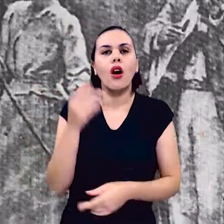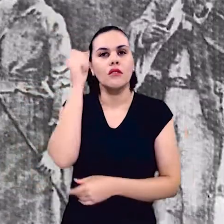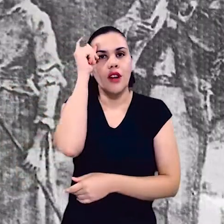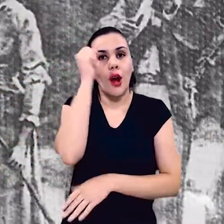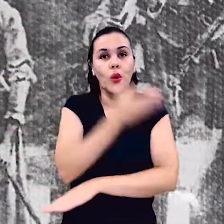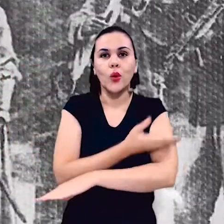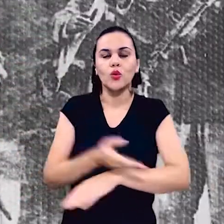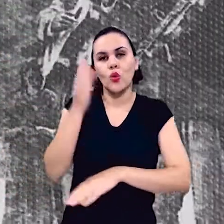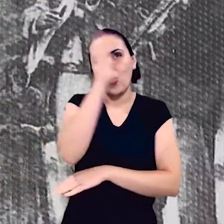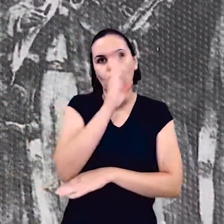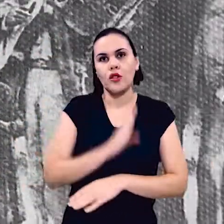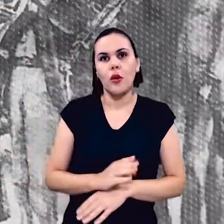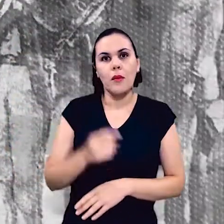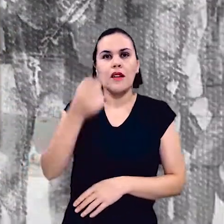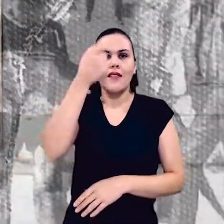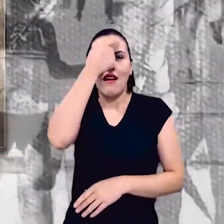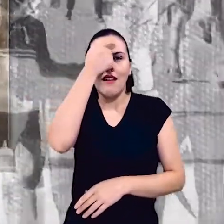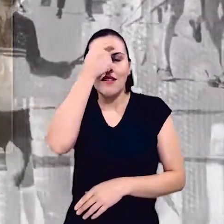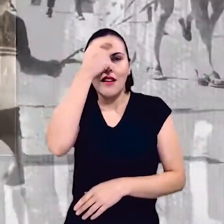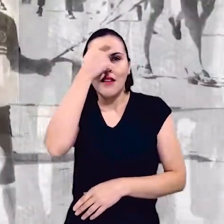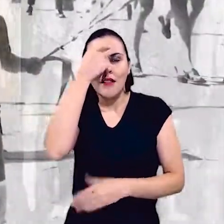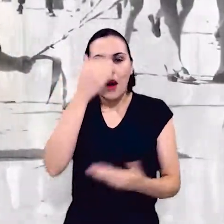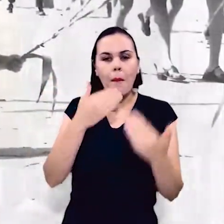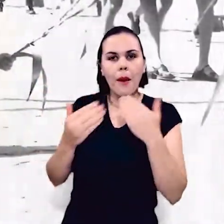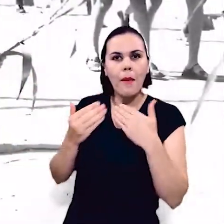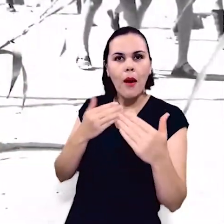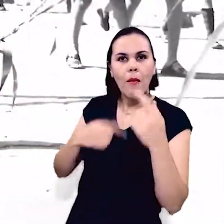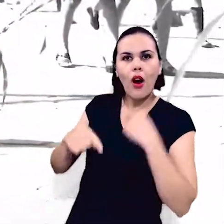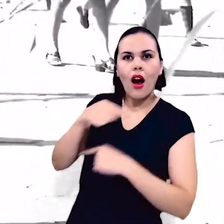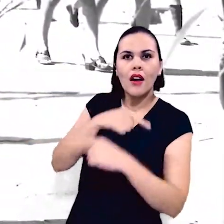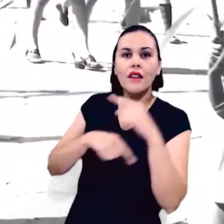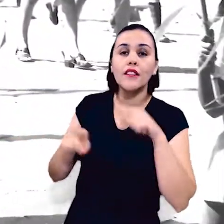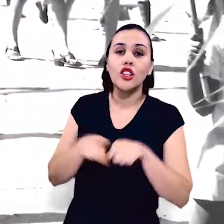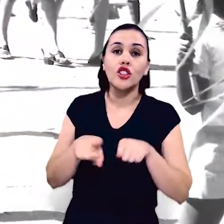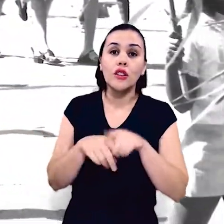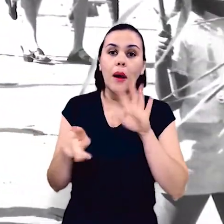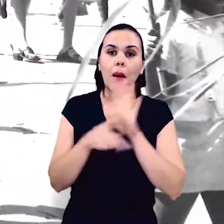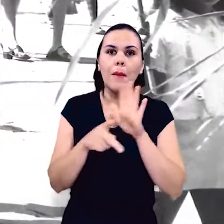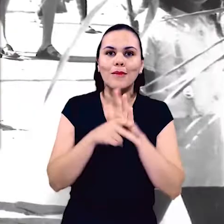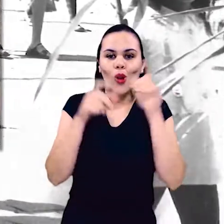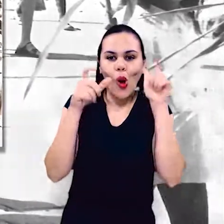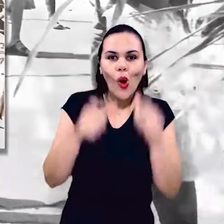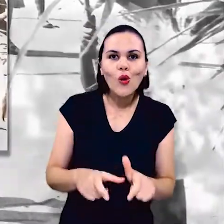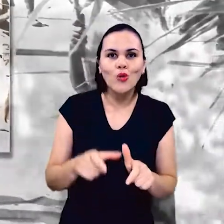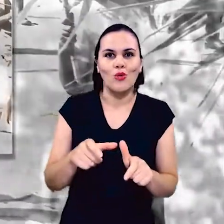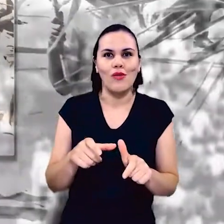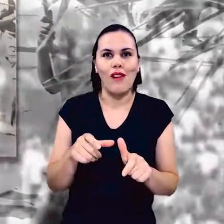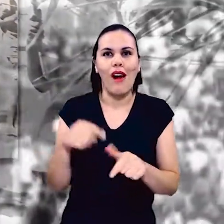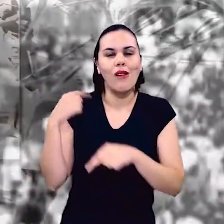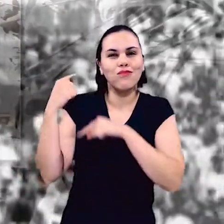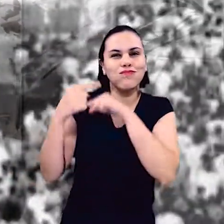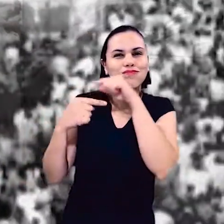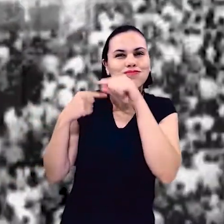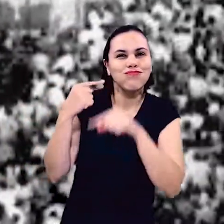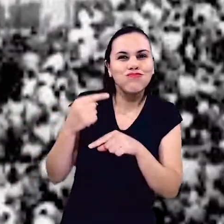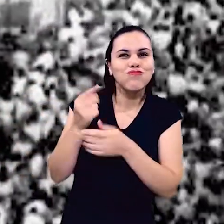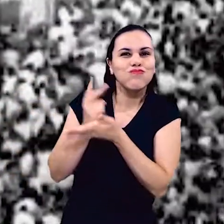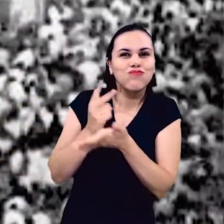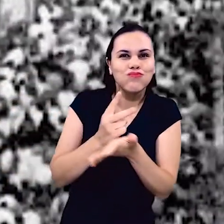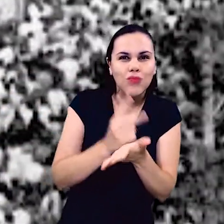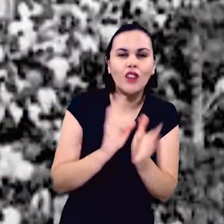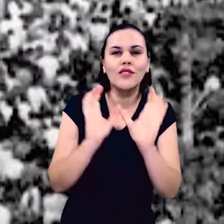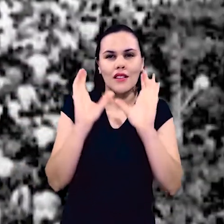mais antigas do Brasil, onde as questões da memória afetiva e do patrimônio material imperam nas lembranças das várias